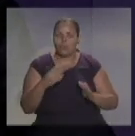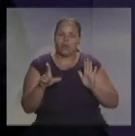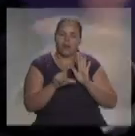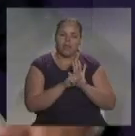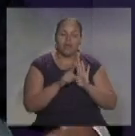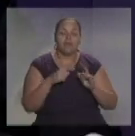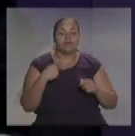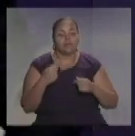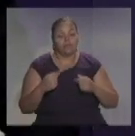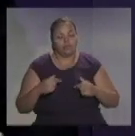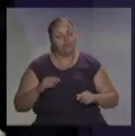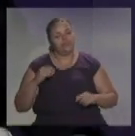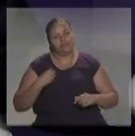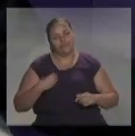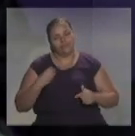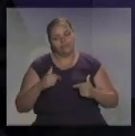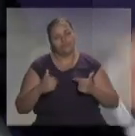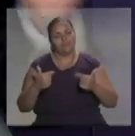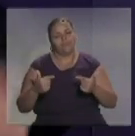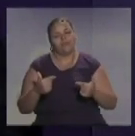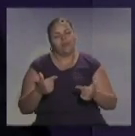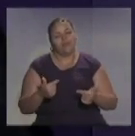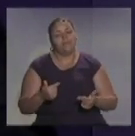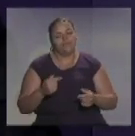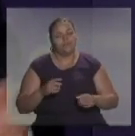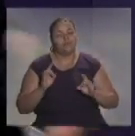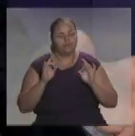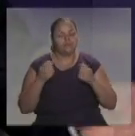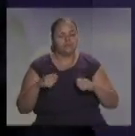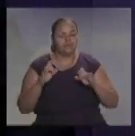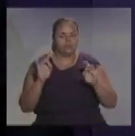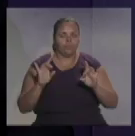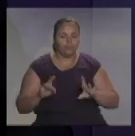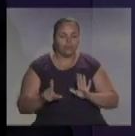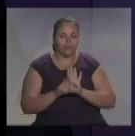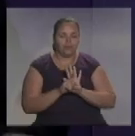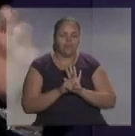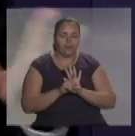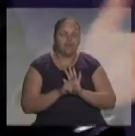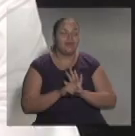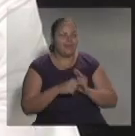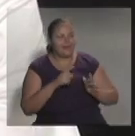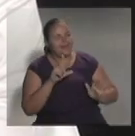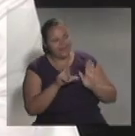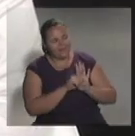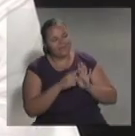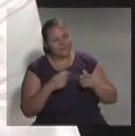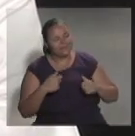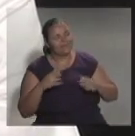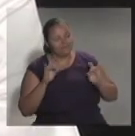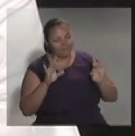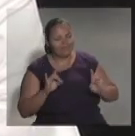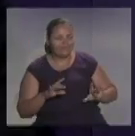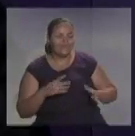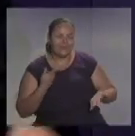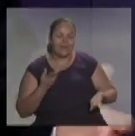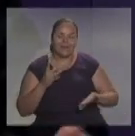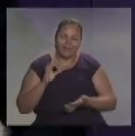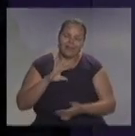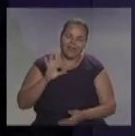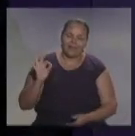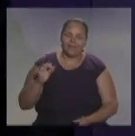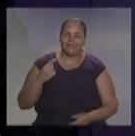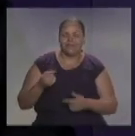boas leis e colocar essas leis em prática. E a comissão do Cumpra-se trata-se exatamente disso. Garantir que elas funcionem, exato, né? Porque senão fica inócua e a